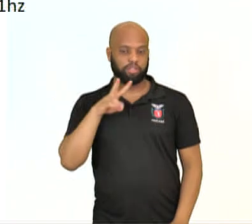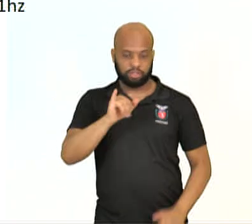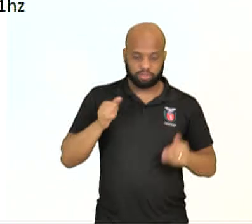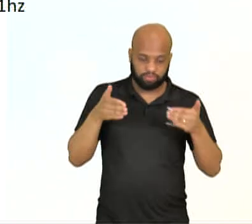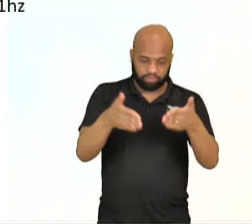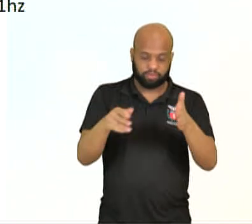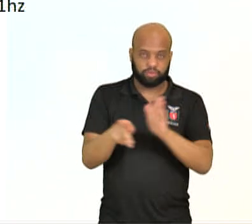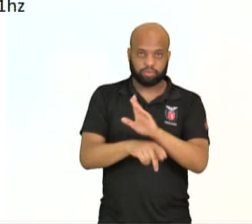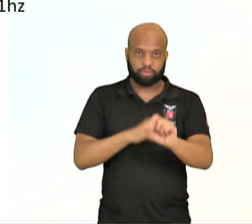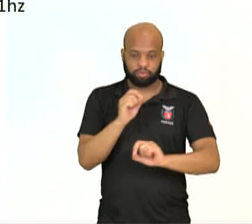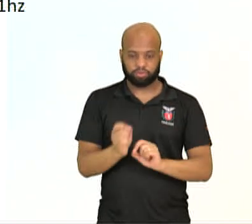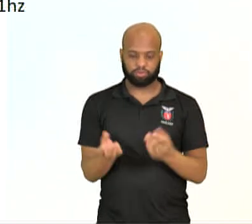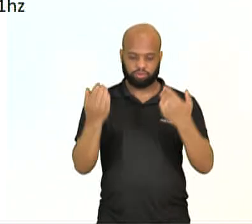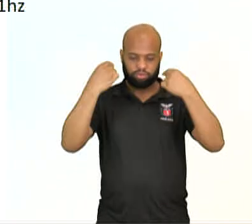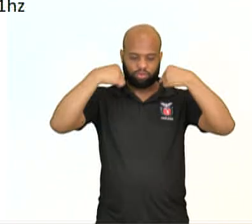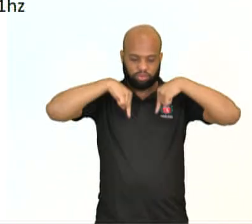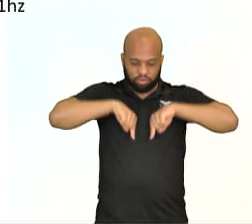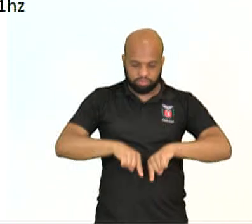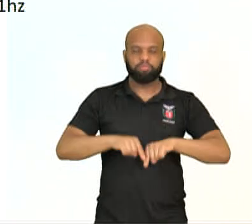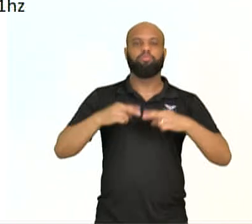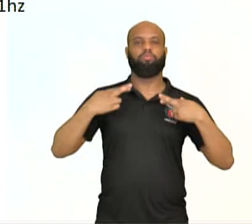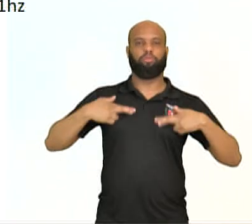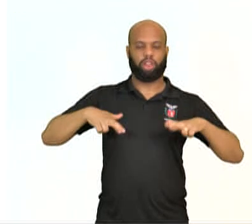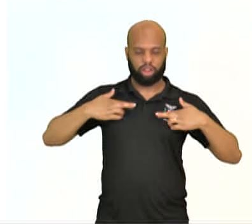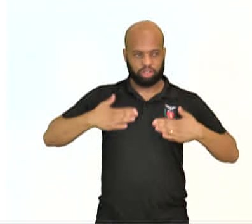esse momento introspectivo de relaxamento.